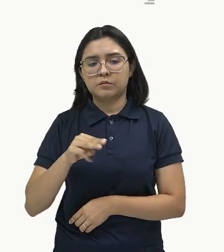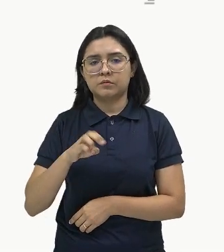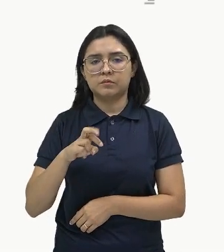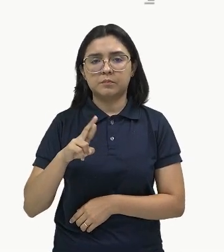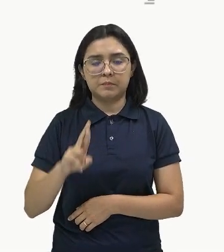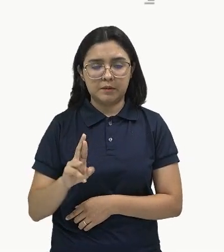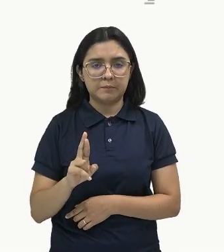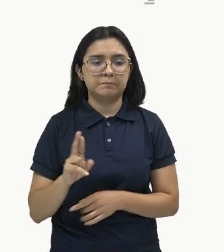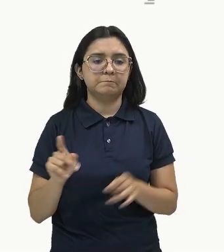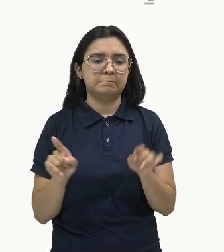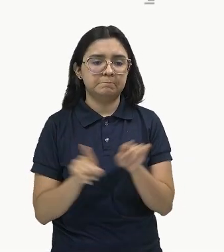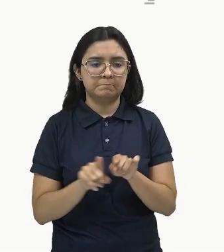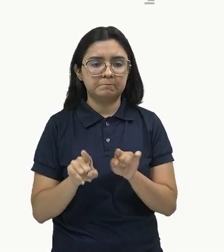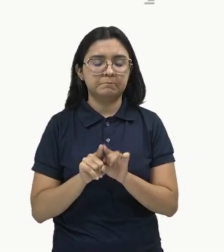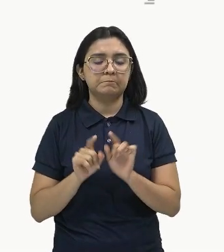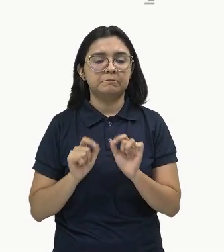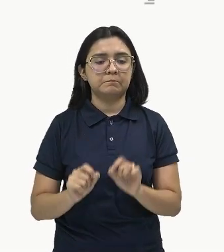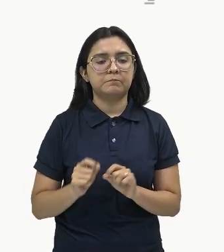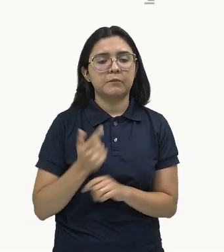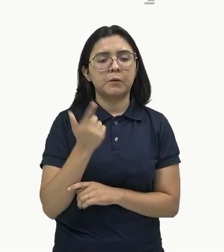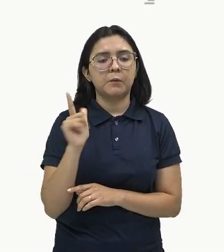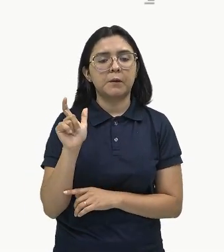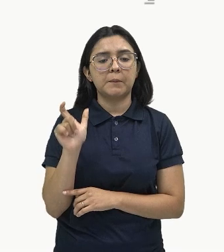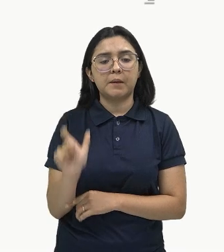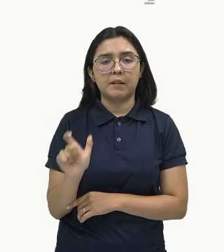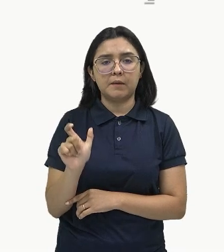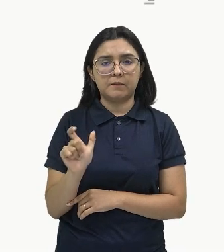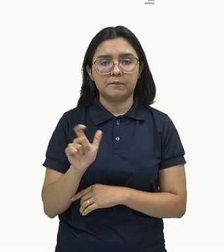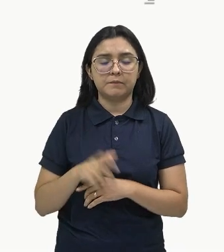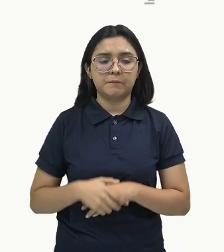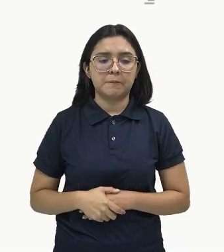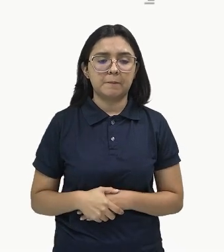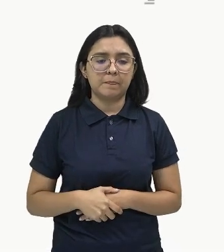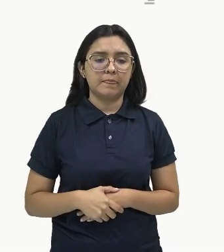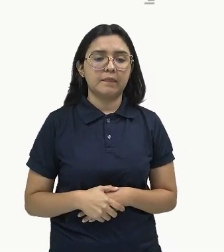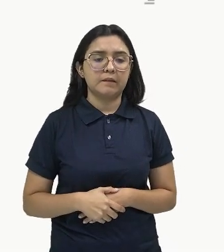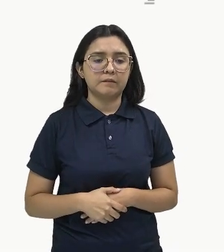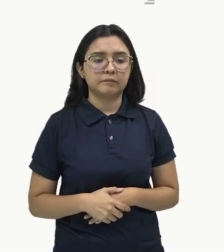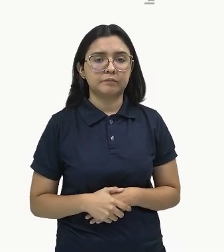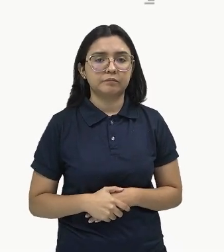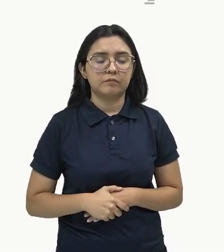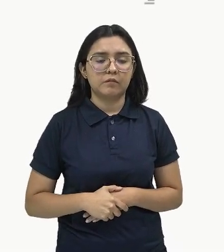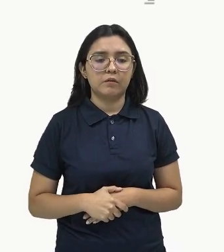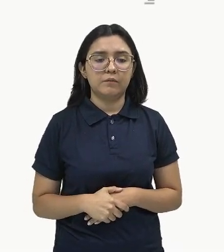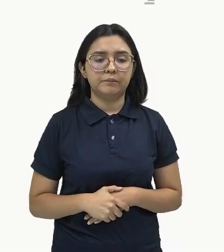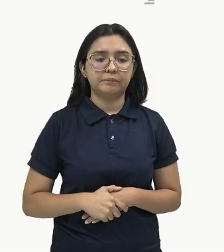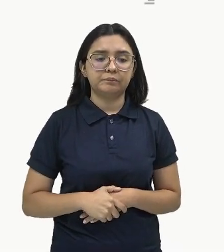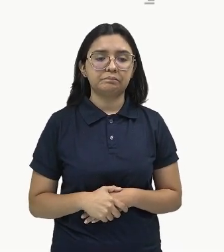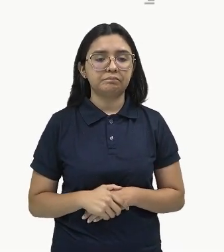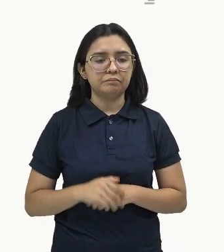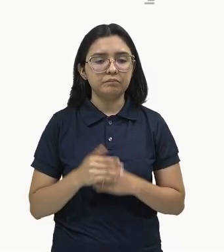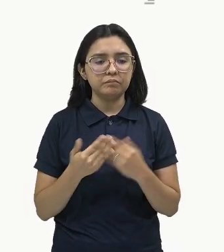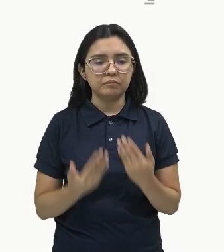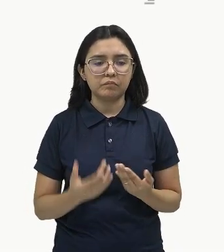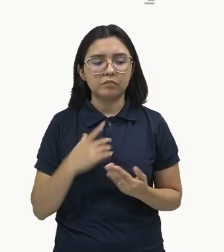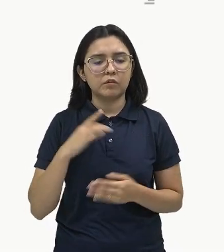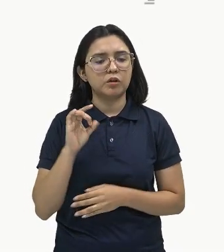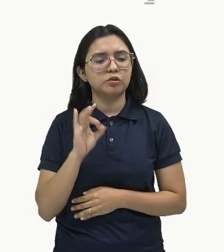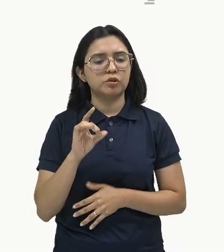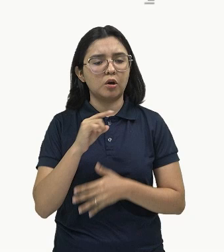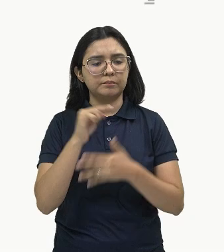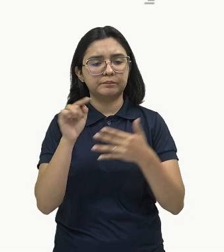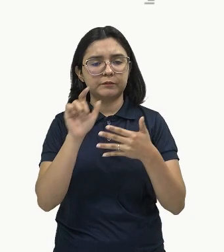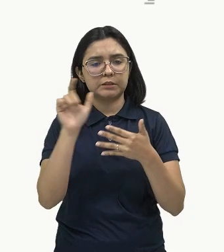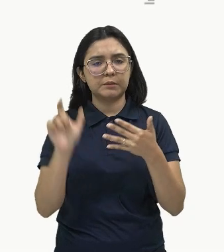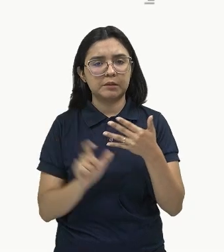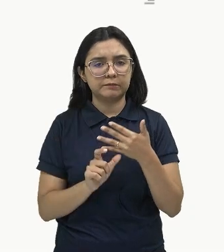consumerism. Então, o que mais que nós temos aqui, people? Bom, por enquanto, nós paramos por essas palavras repetidas